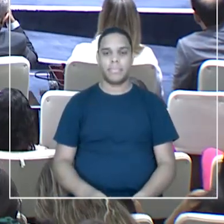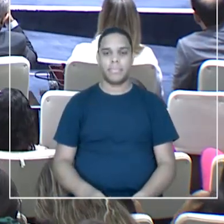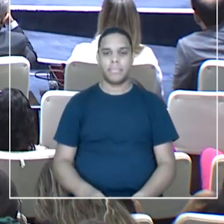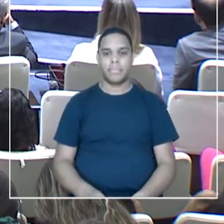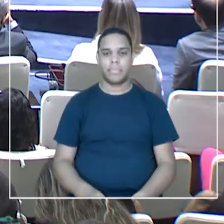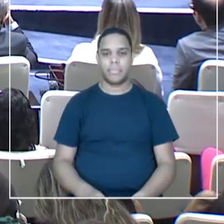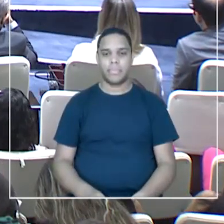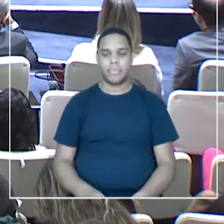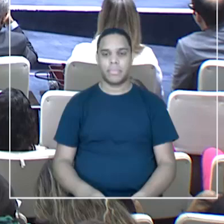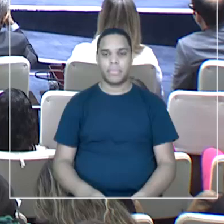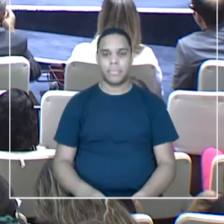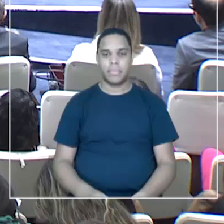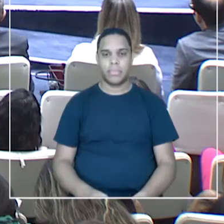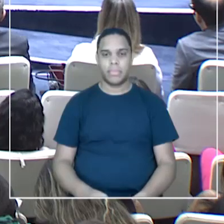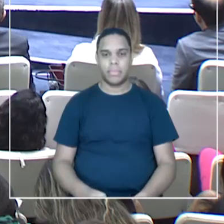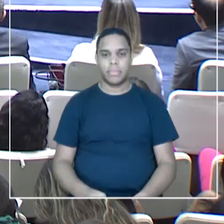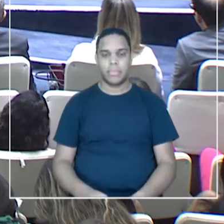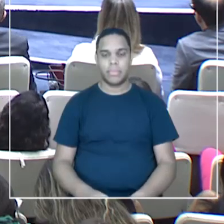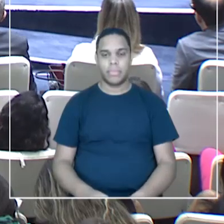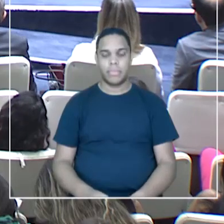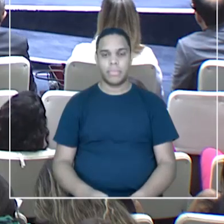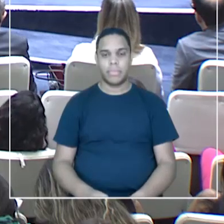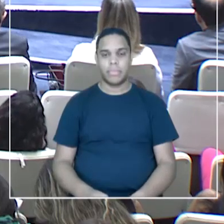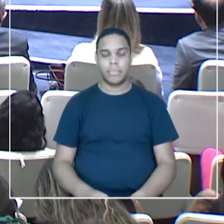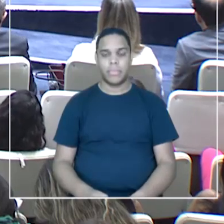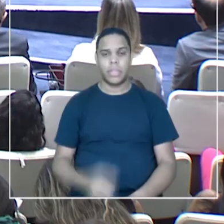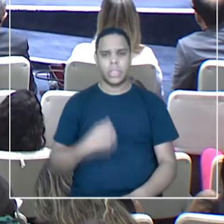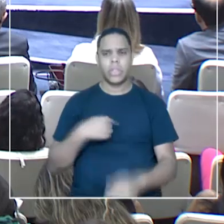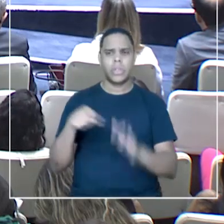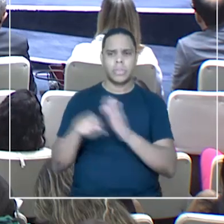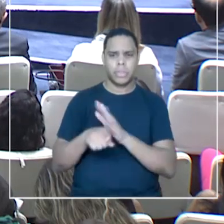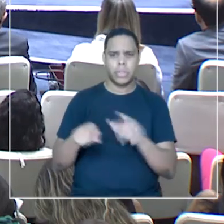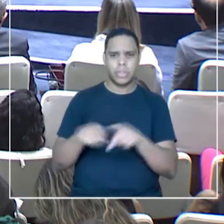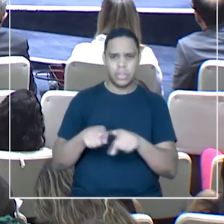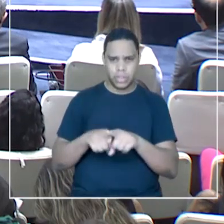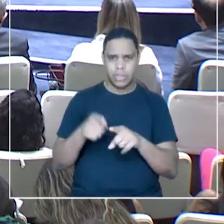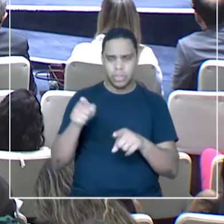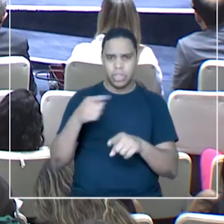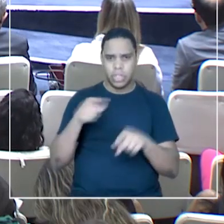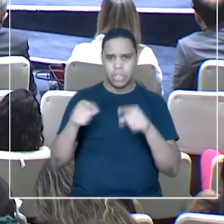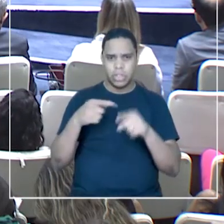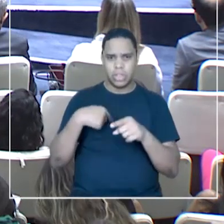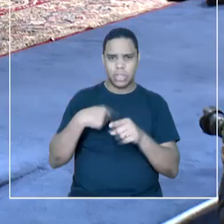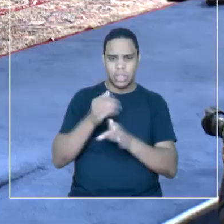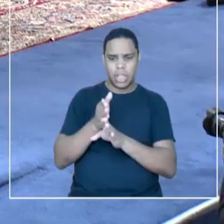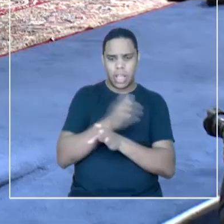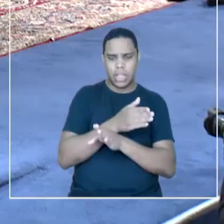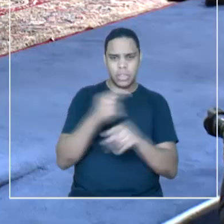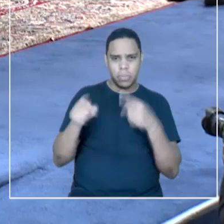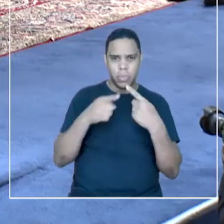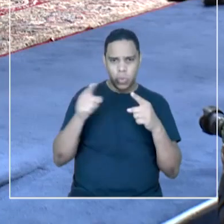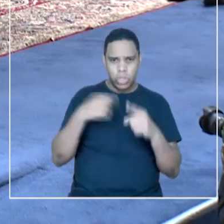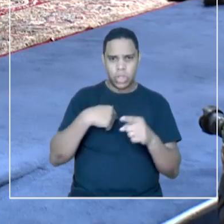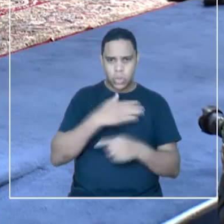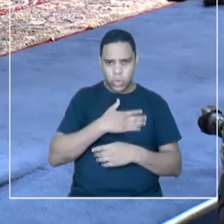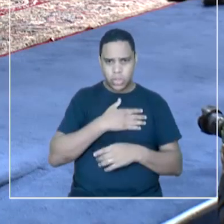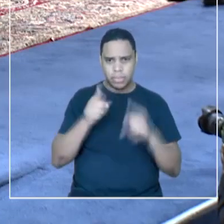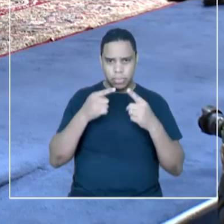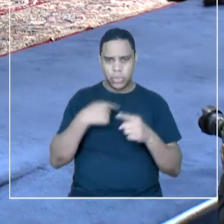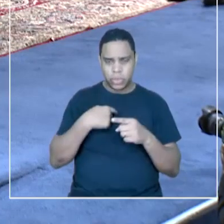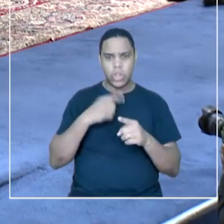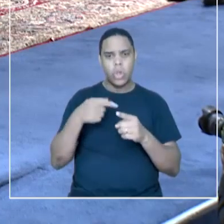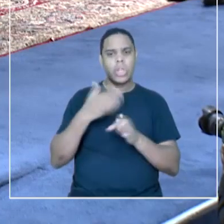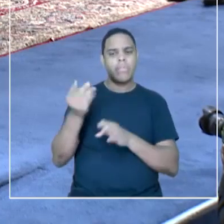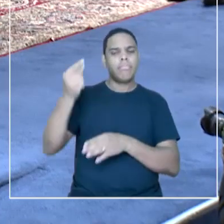E me responde uma coisa aqui, Ian. Você ouvia um pouco do meu trabalho antes dessa música ou passou a ouvir a partir dela? Já